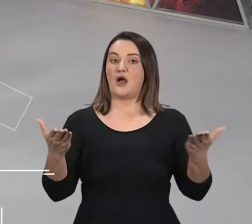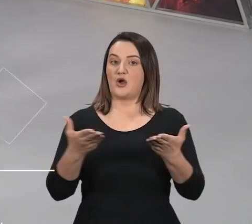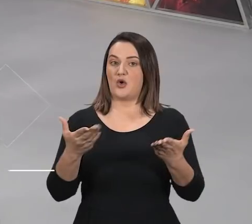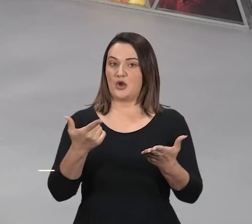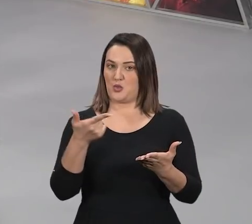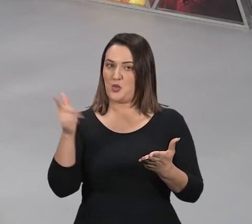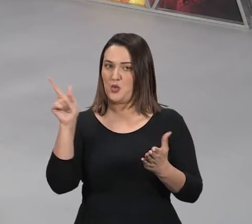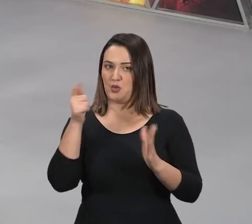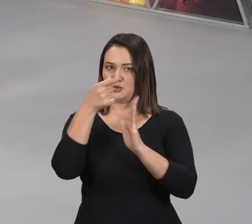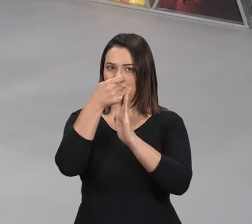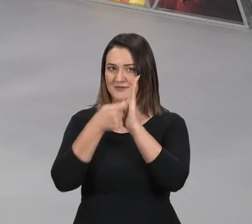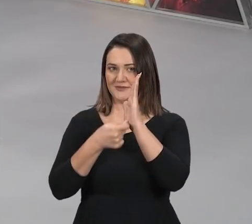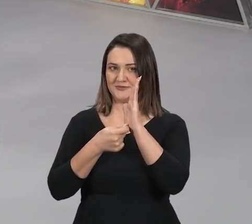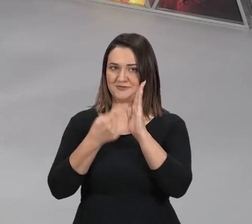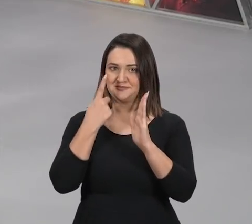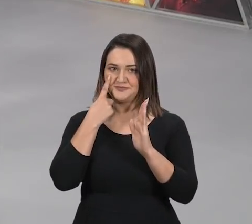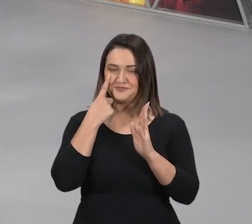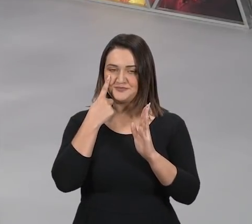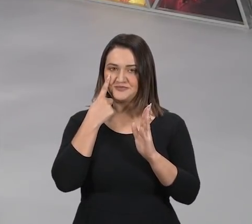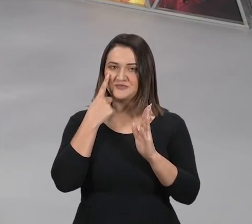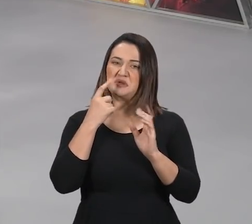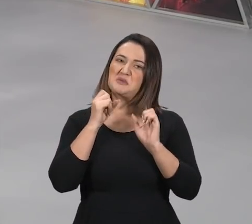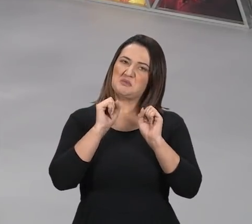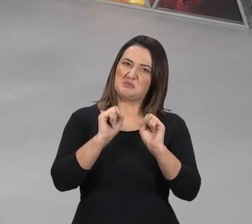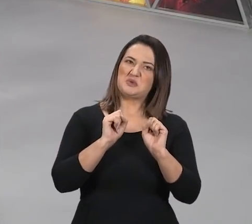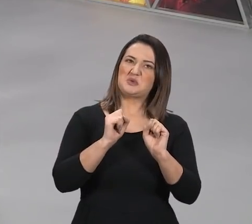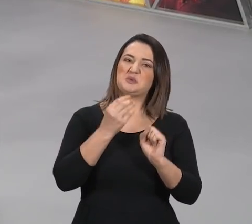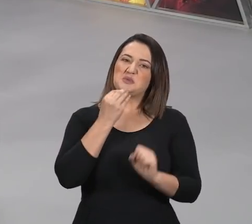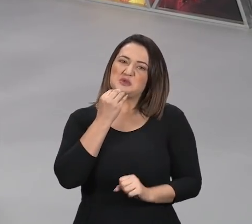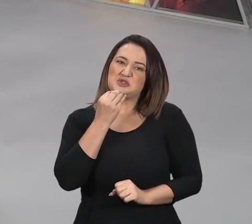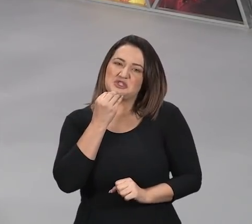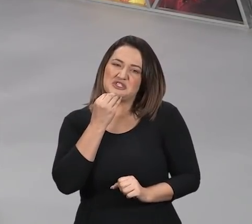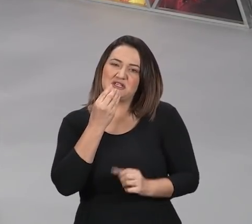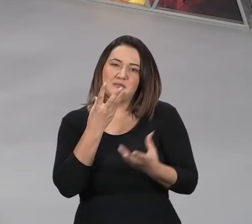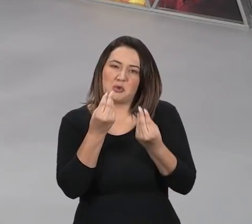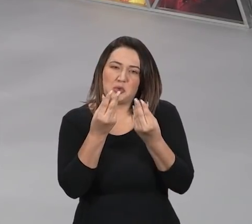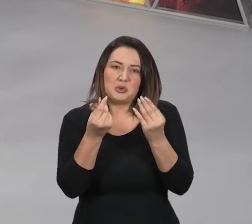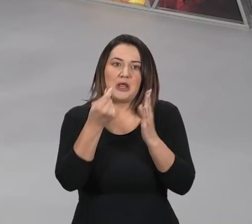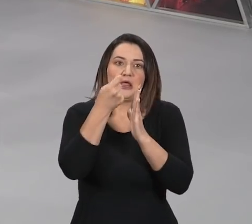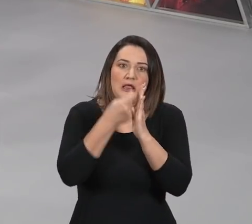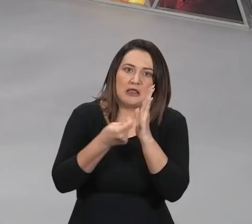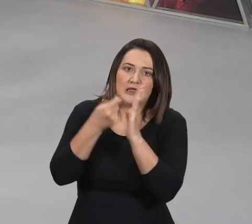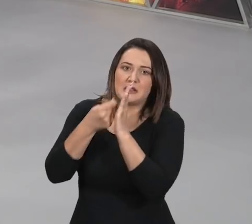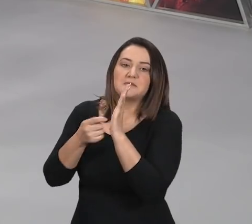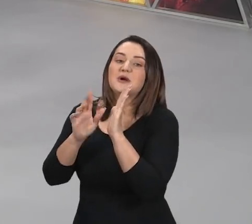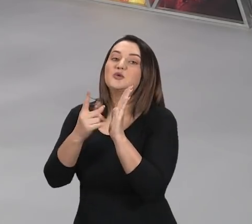mesma. Entendeu ou não? É isso. E ponto final. Amém?